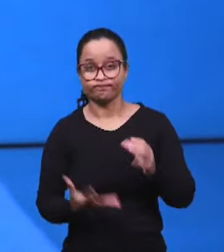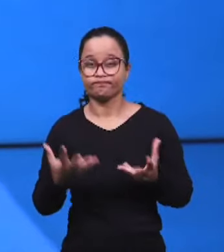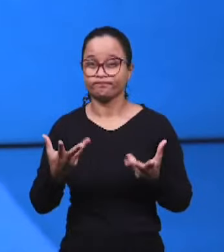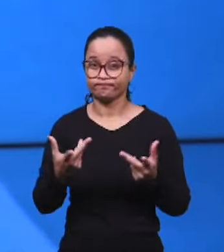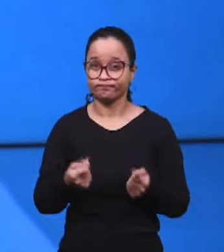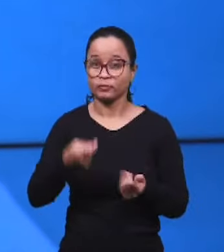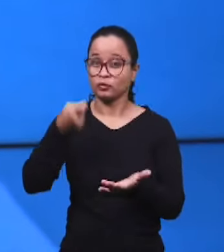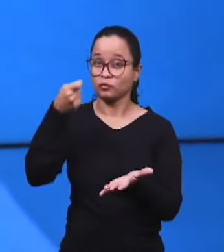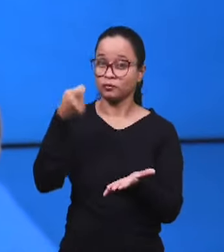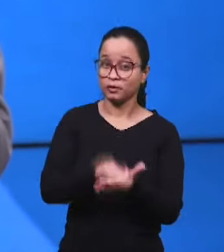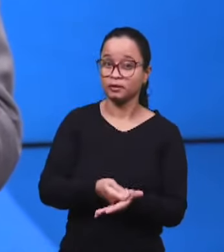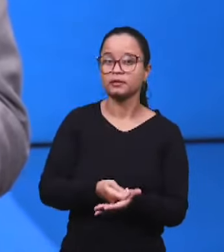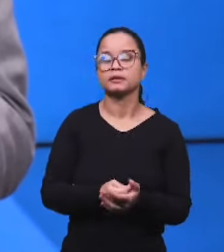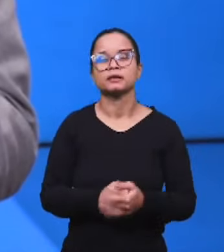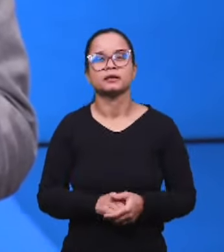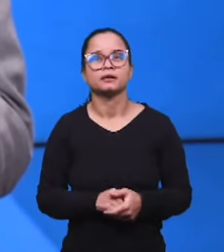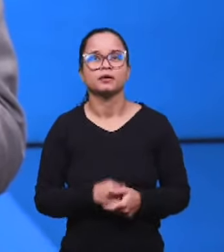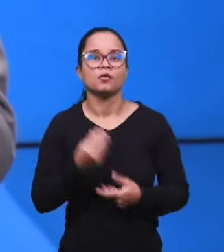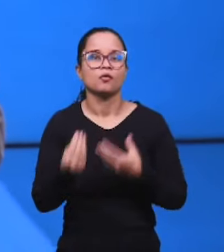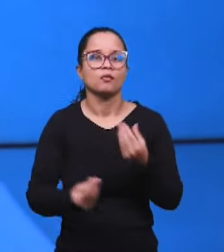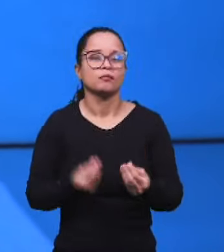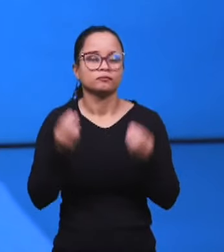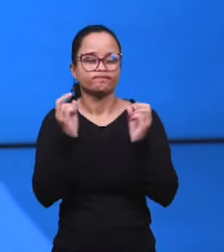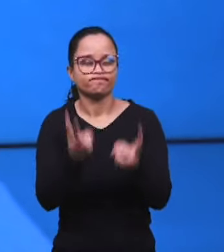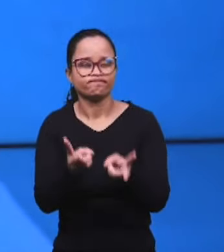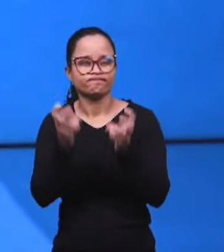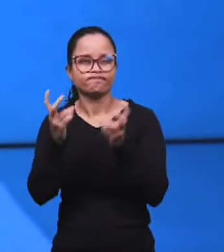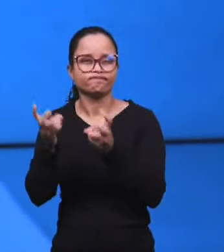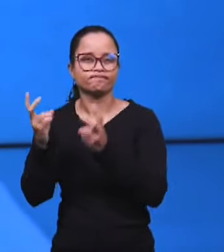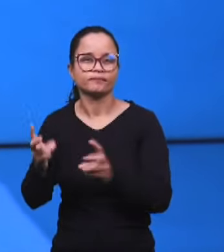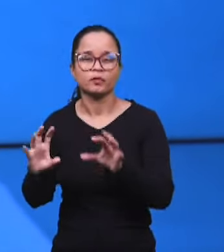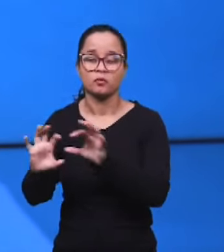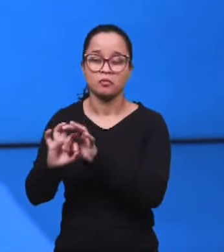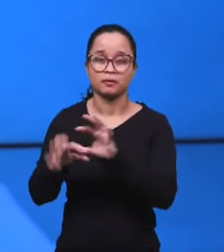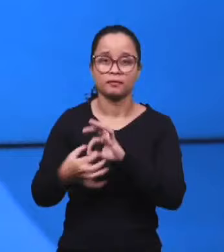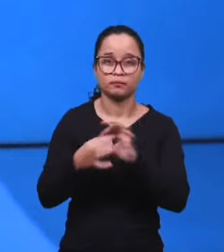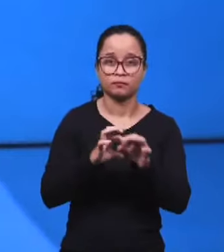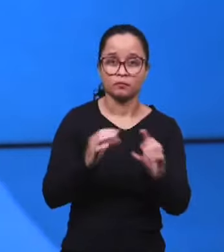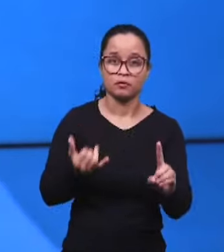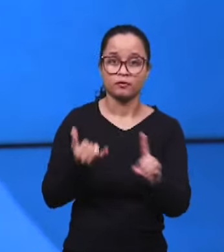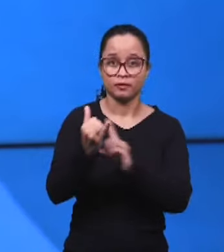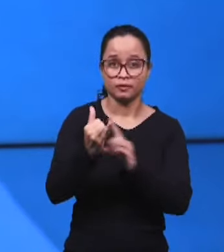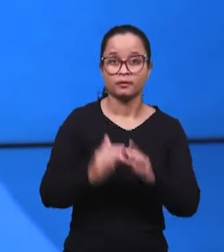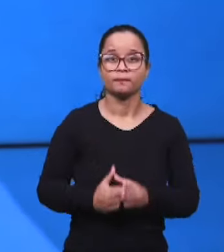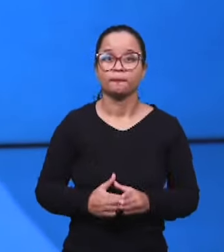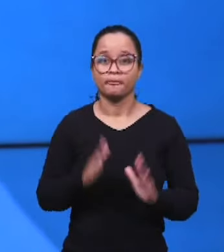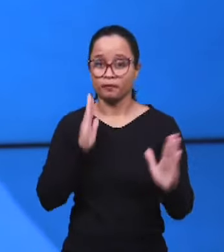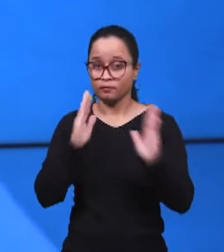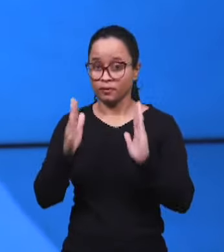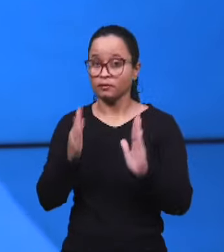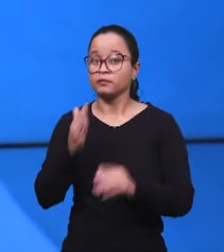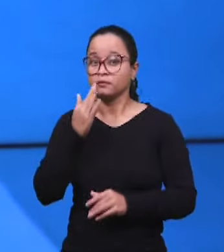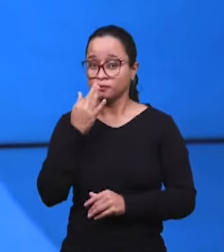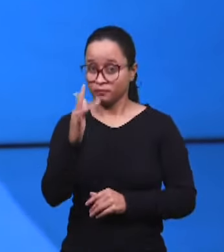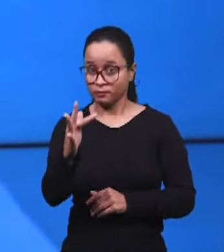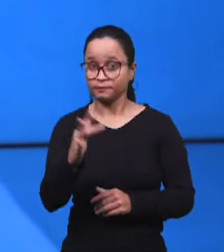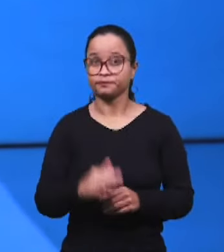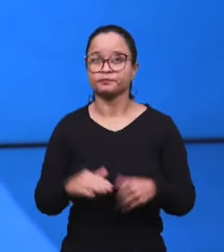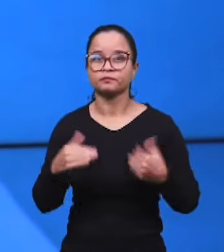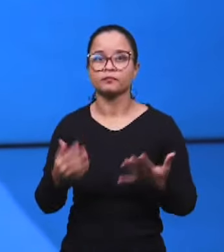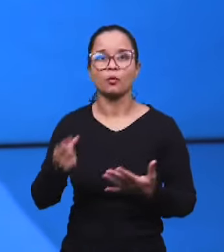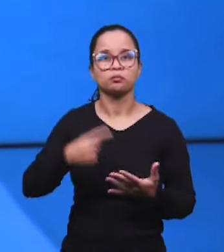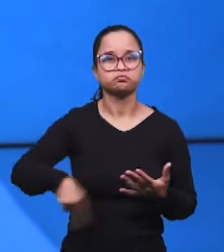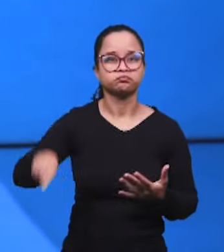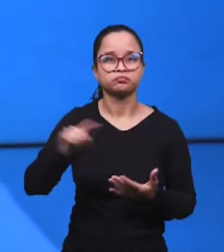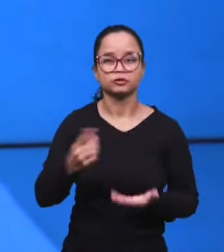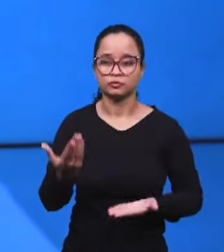cumprimento, da descoberta, né, da identificação do contexto profético desse tempo do breve, quando nós, nesta hora,